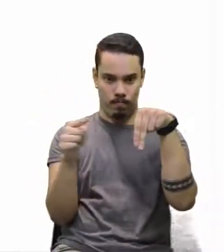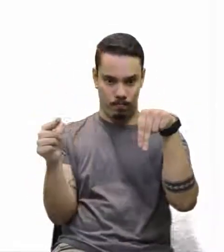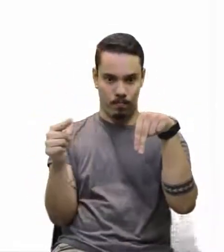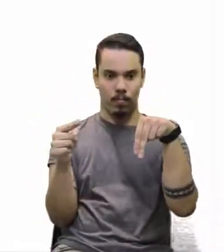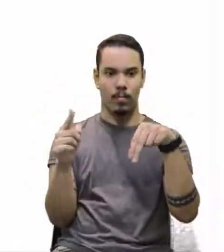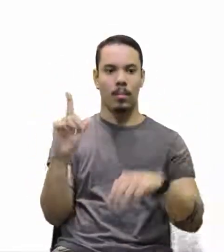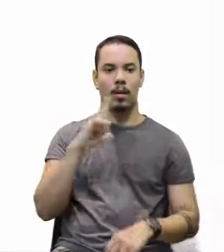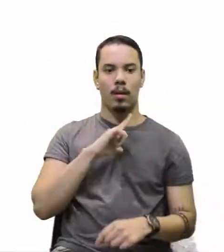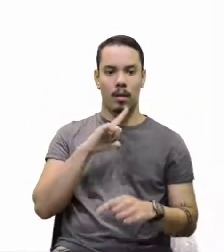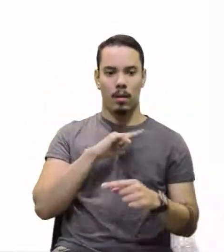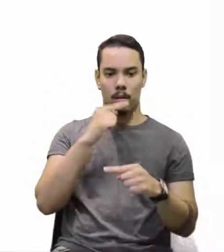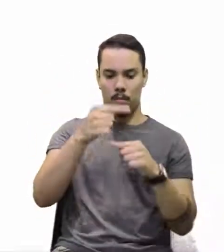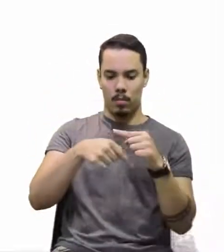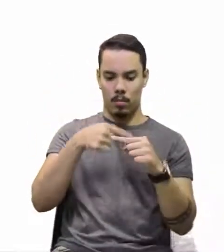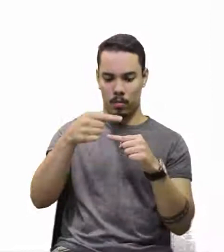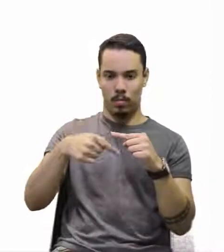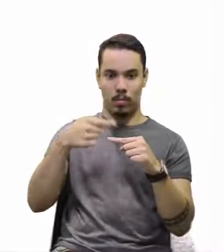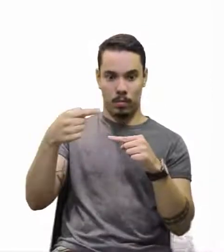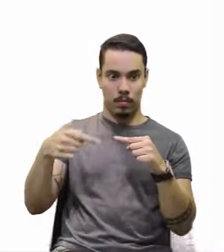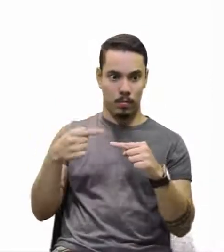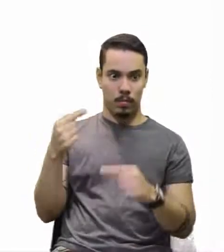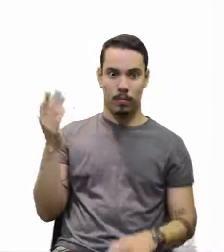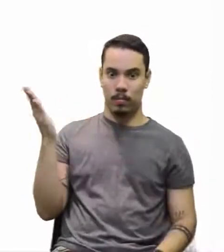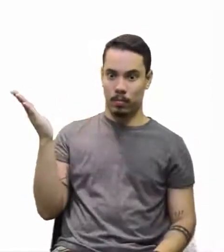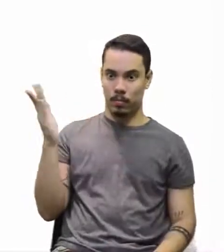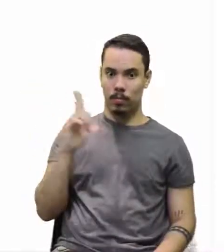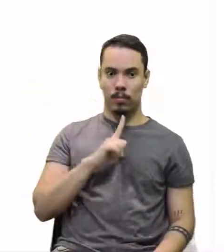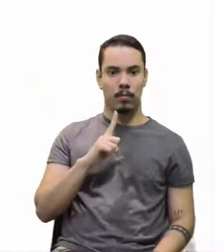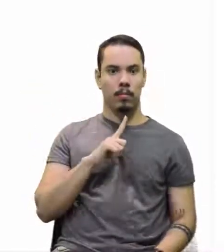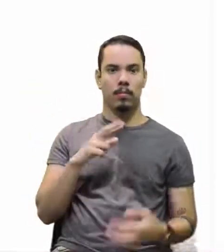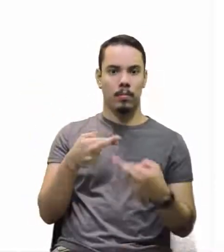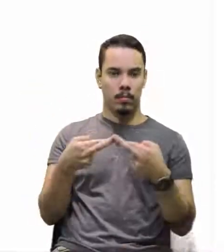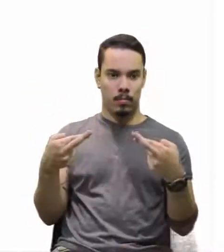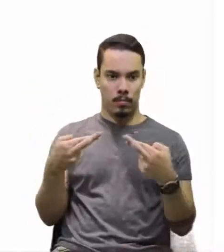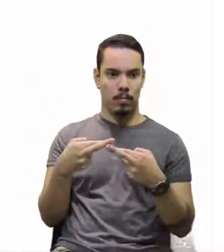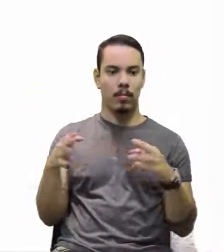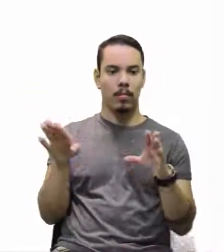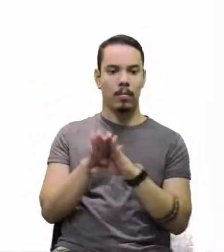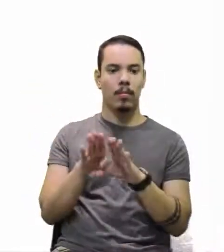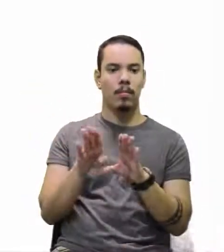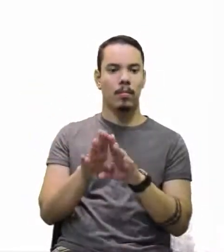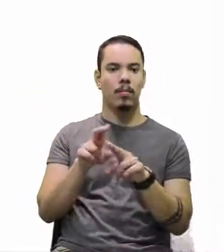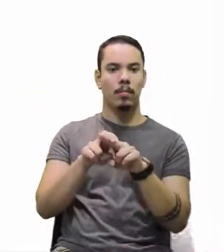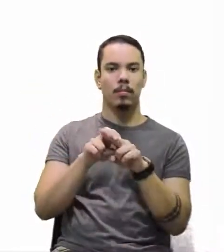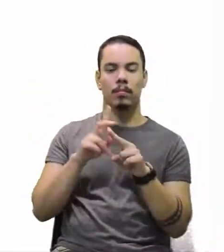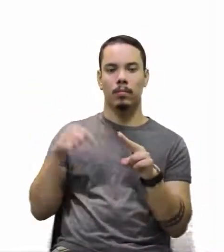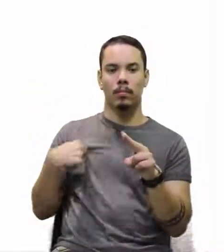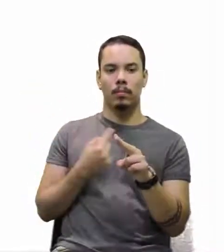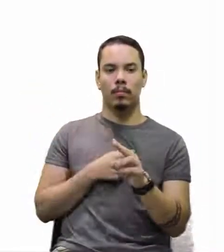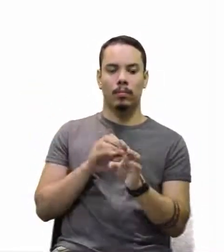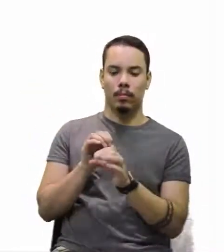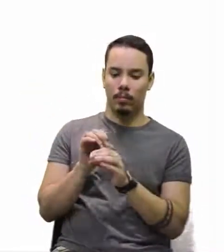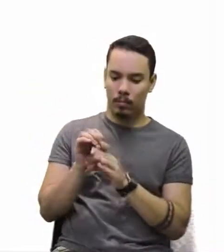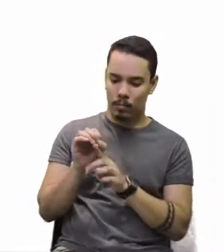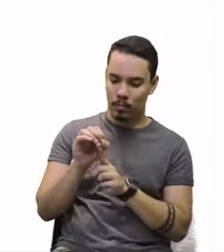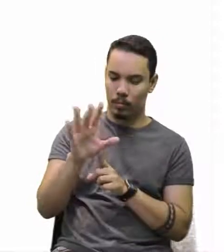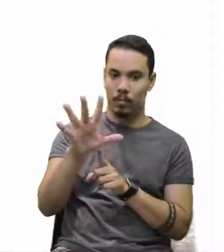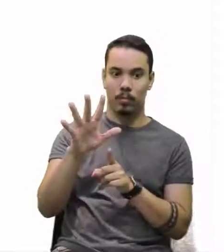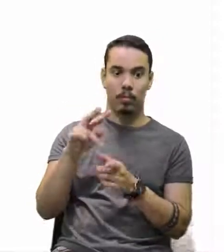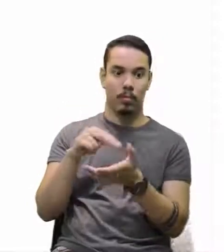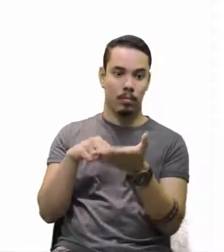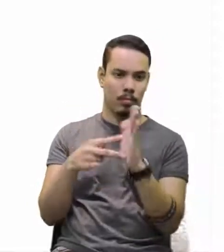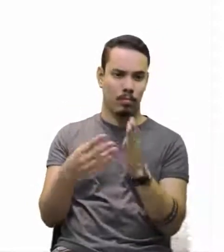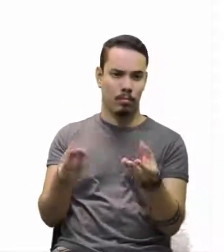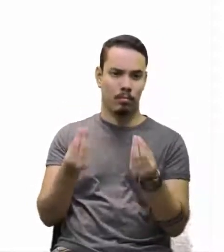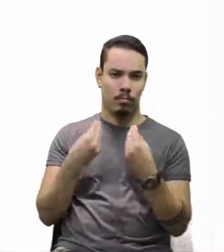Olha, uma bobina, um solenoide, uma resistência R, então aquela bobina é o nosso indutor e uma chave.